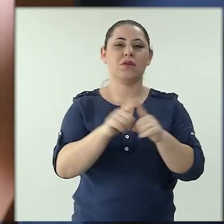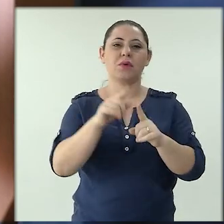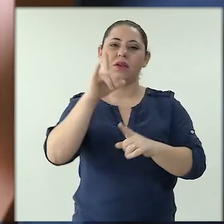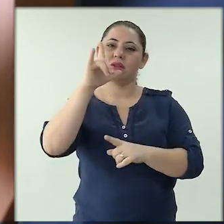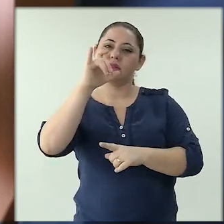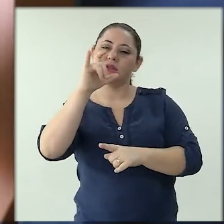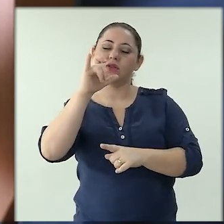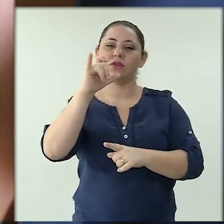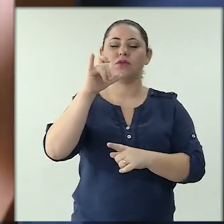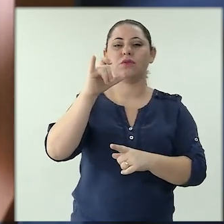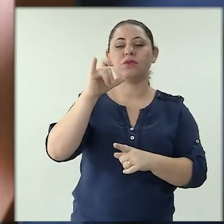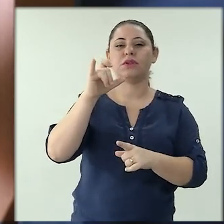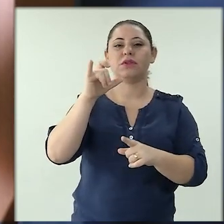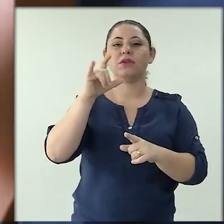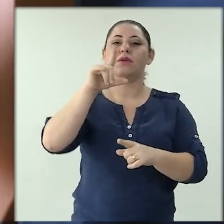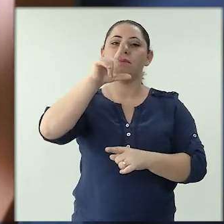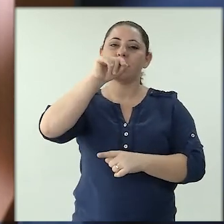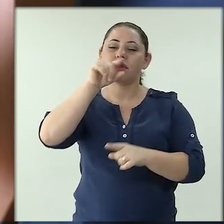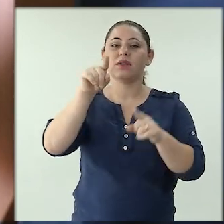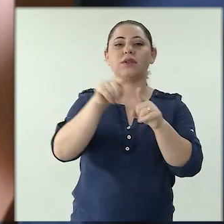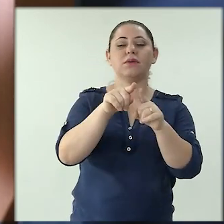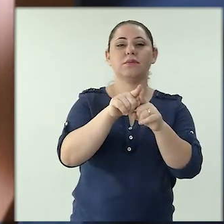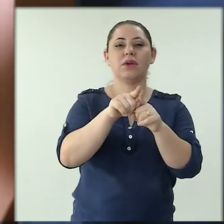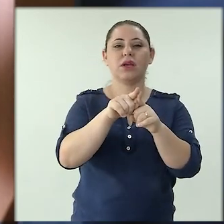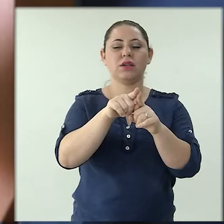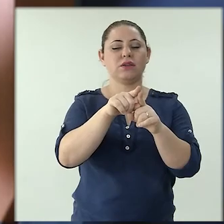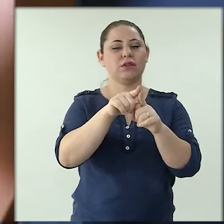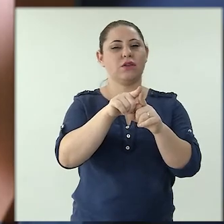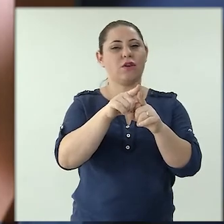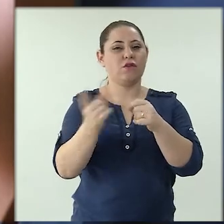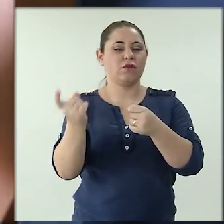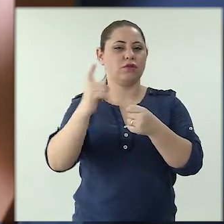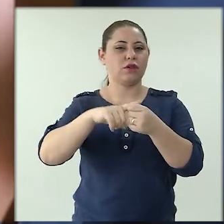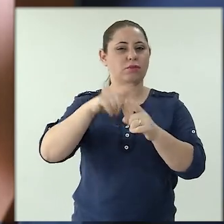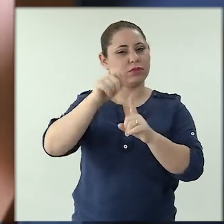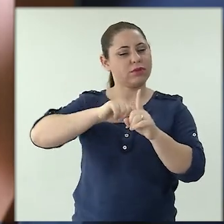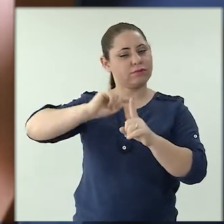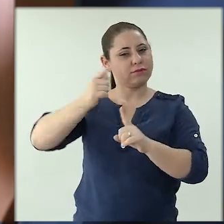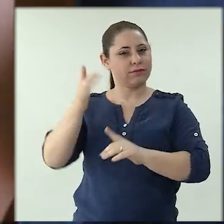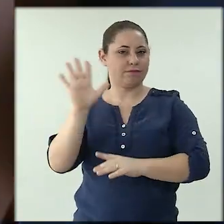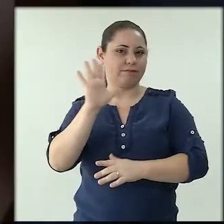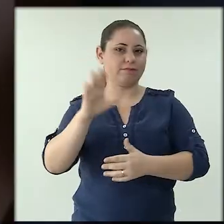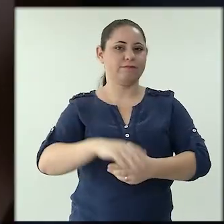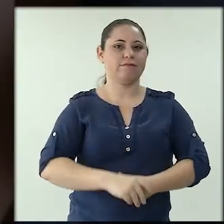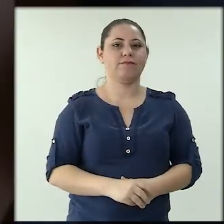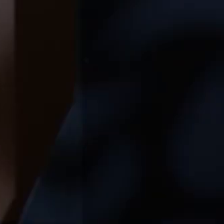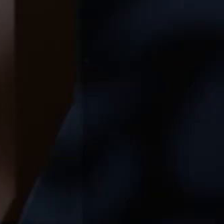no Instagram, no Twitter. Fica ao seu critério. A gente volta no mês que vem. Até lá.